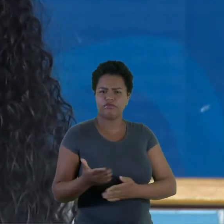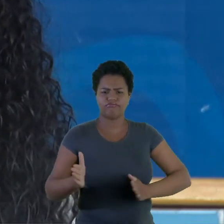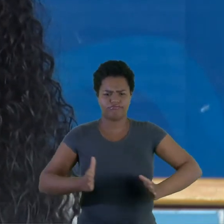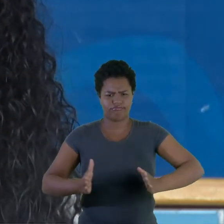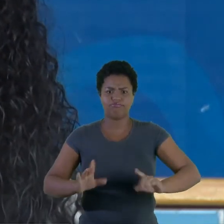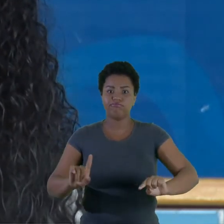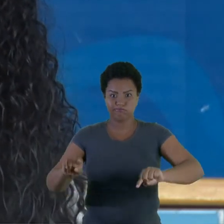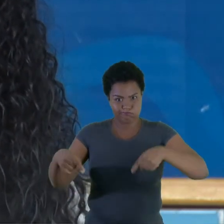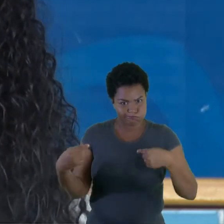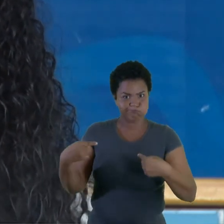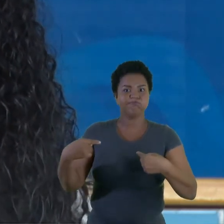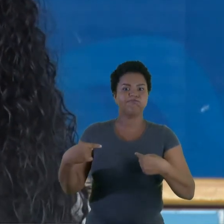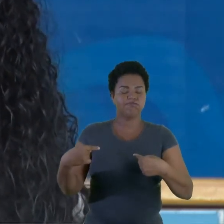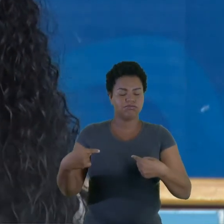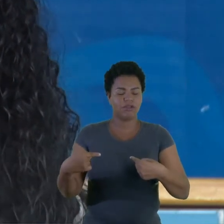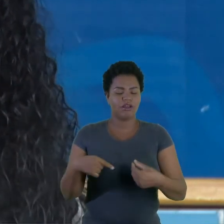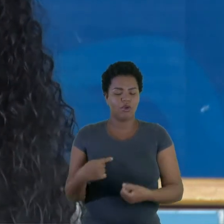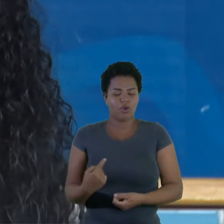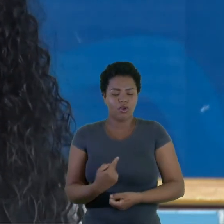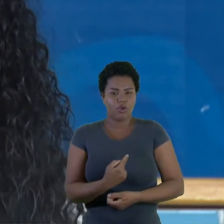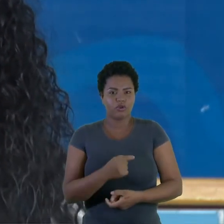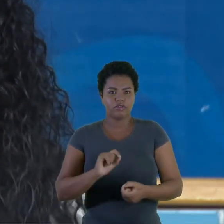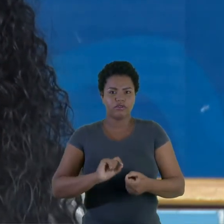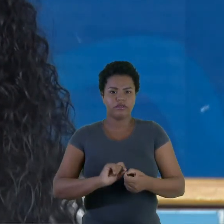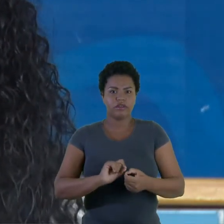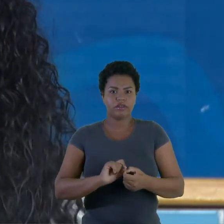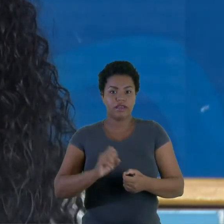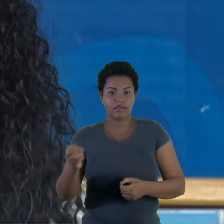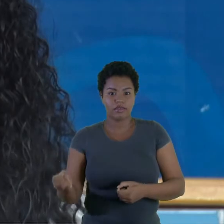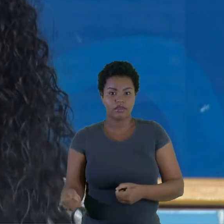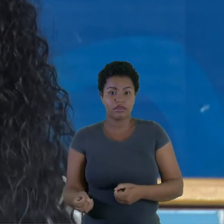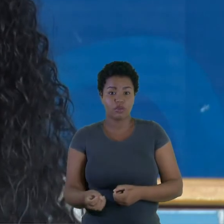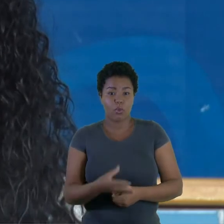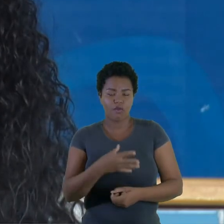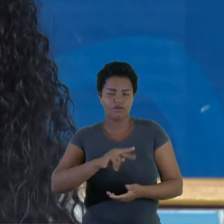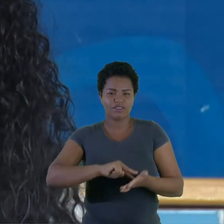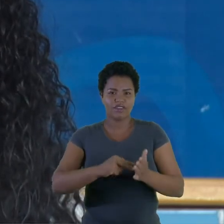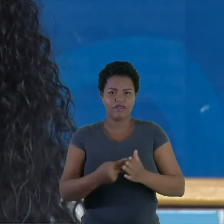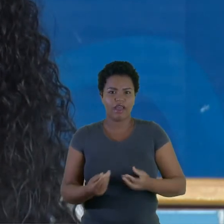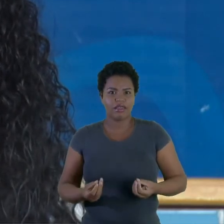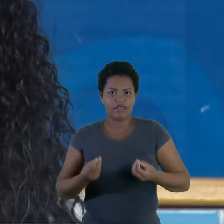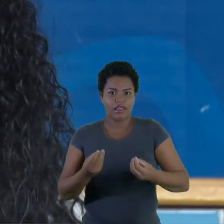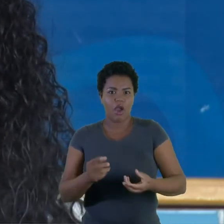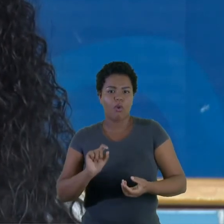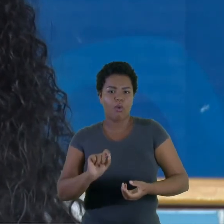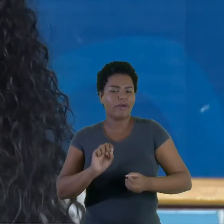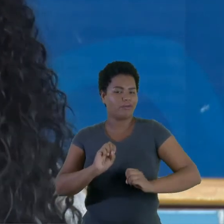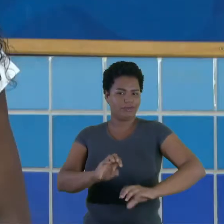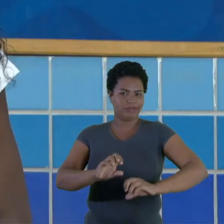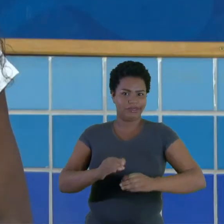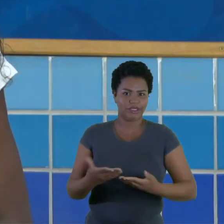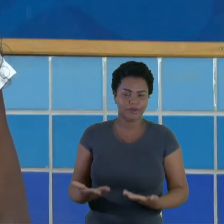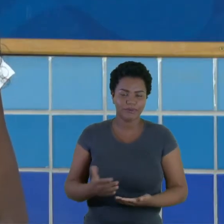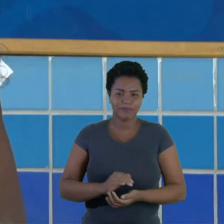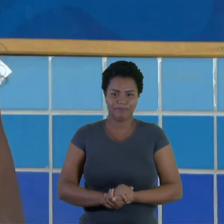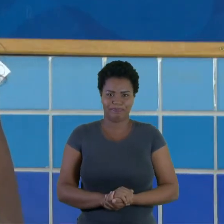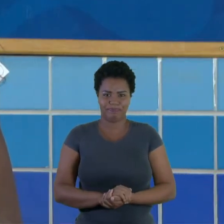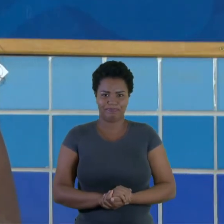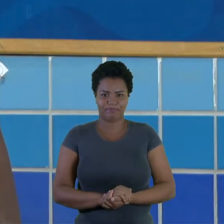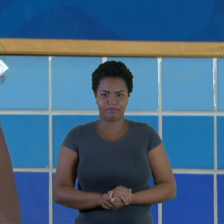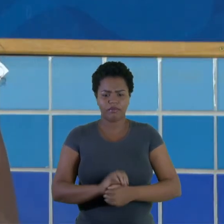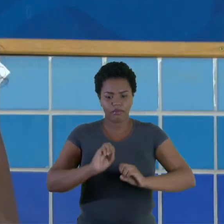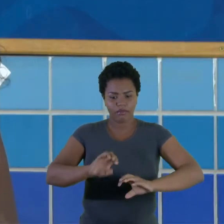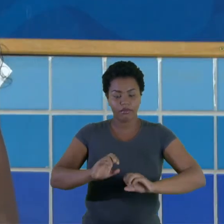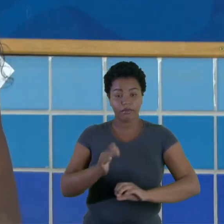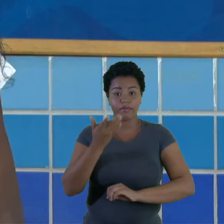desafiador que nos fez ressignificar a oferta da educação para educação